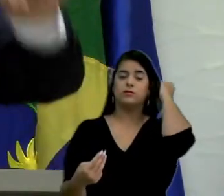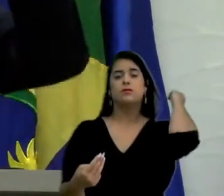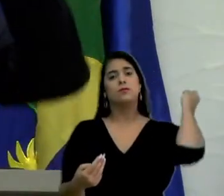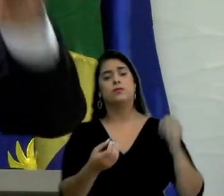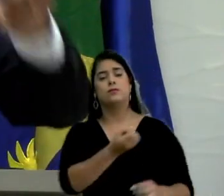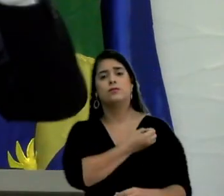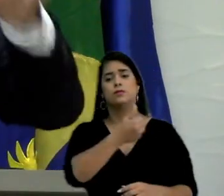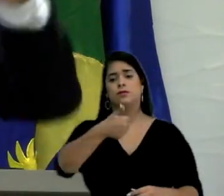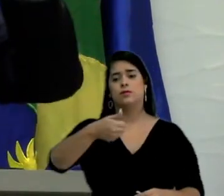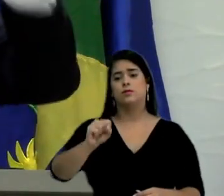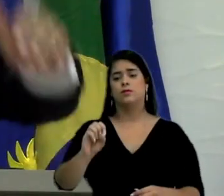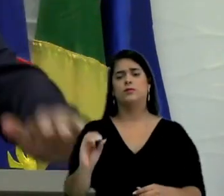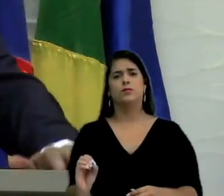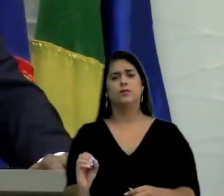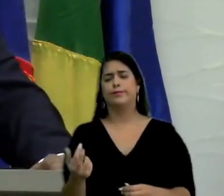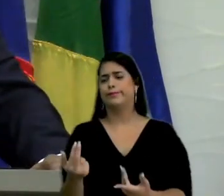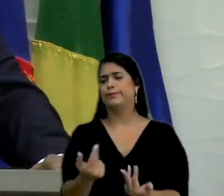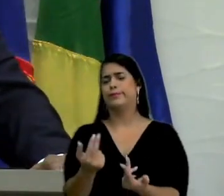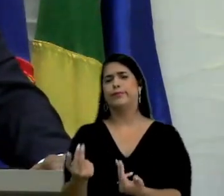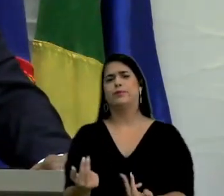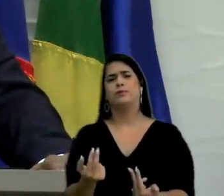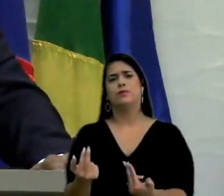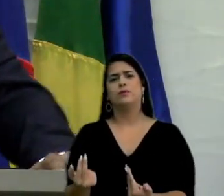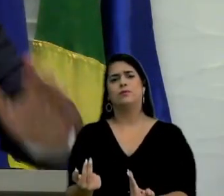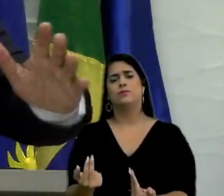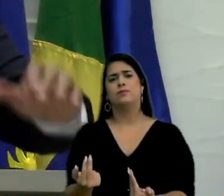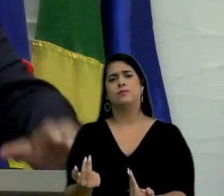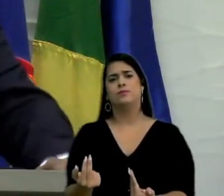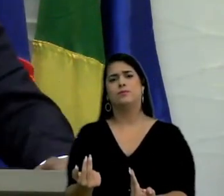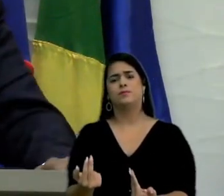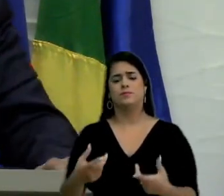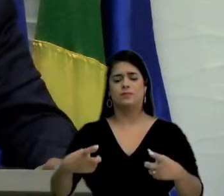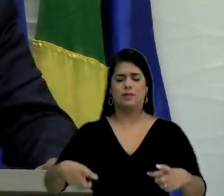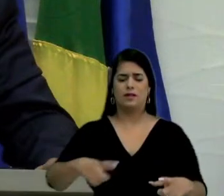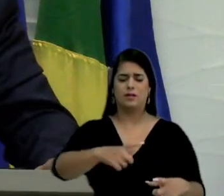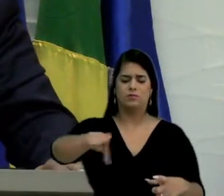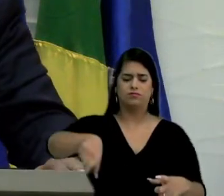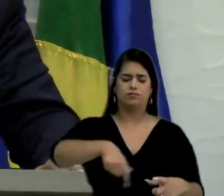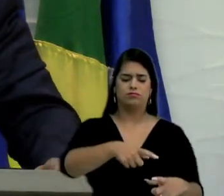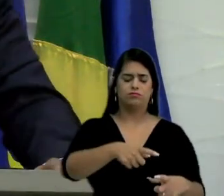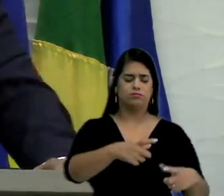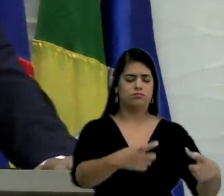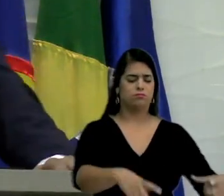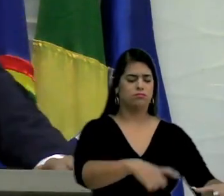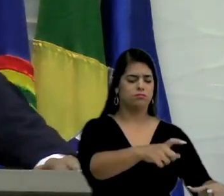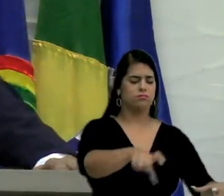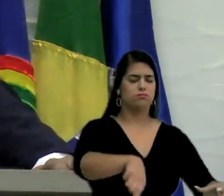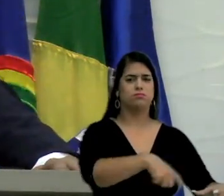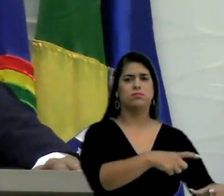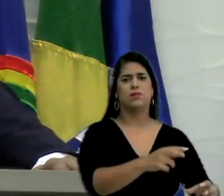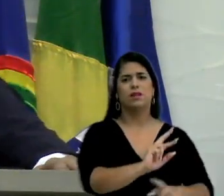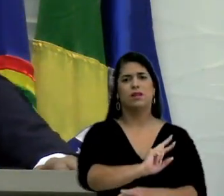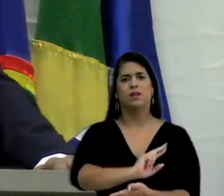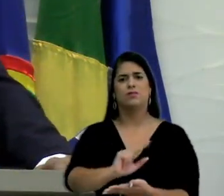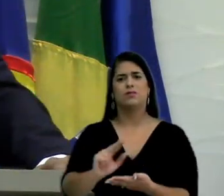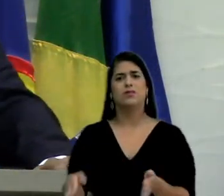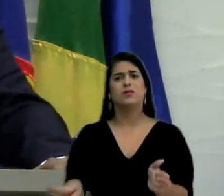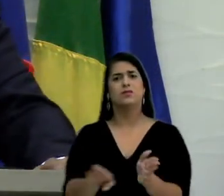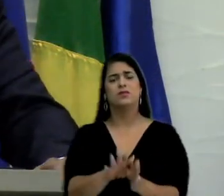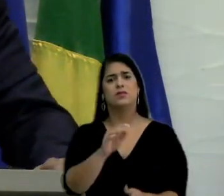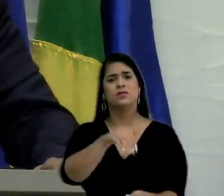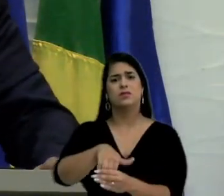PS10 continua do mesmo jeito aí eu vejo tá chegando as